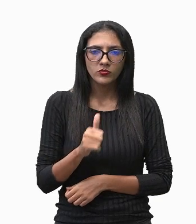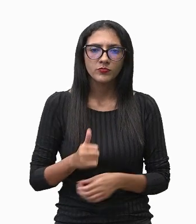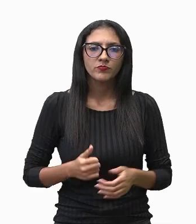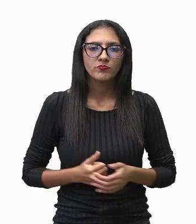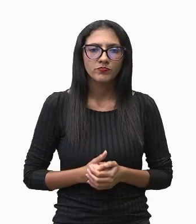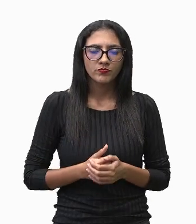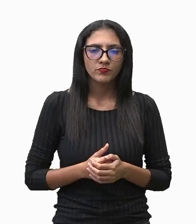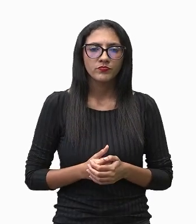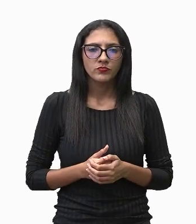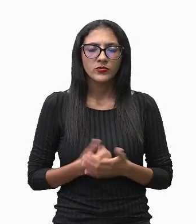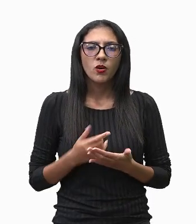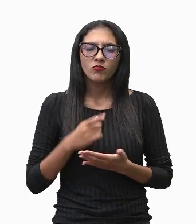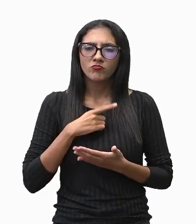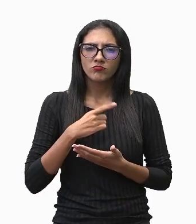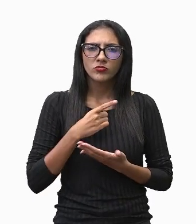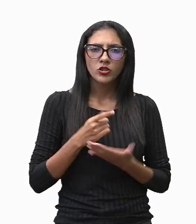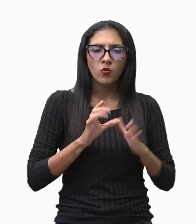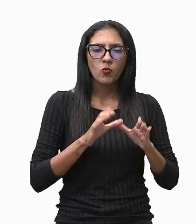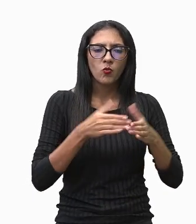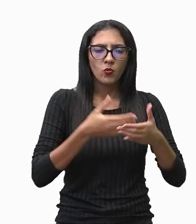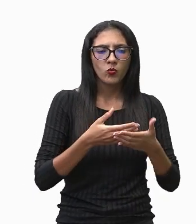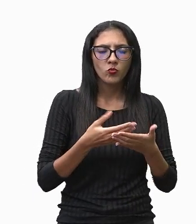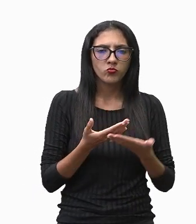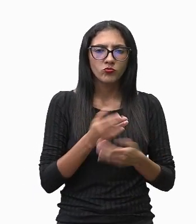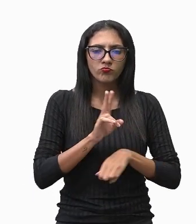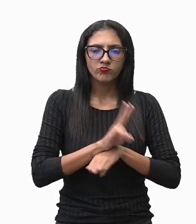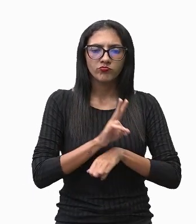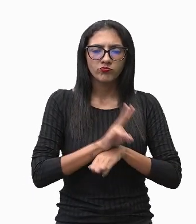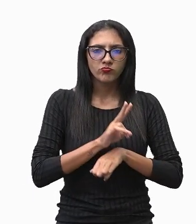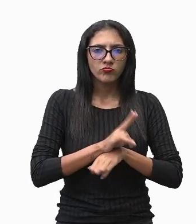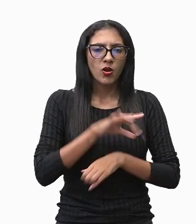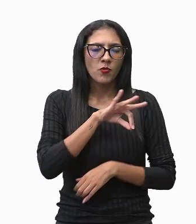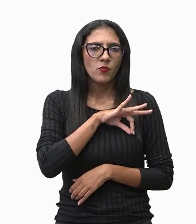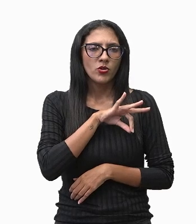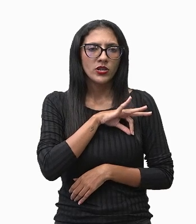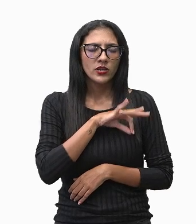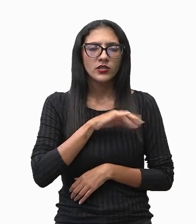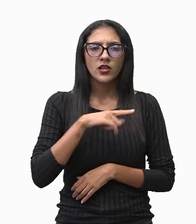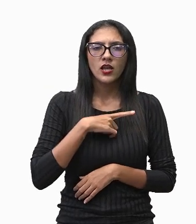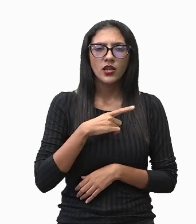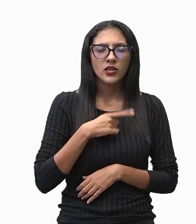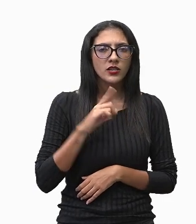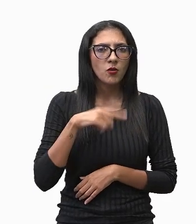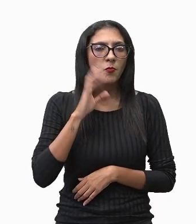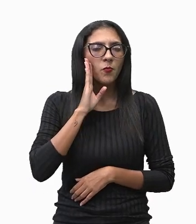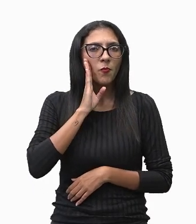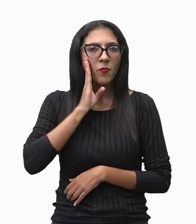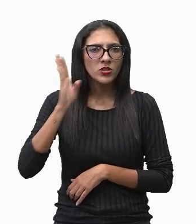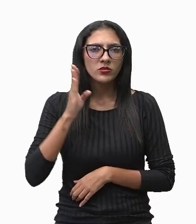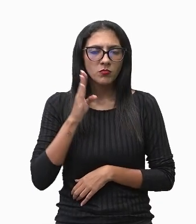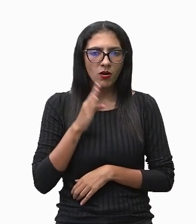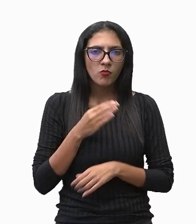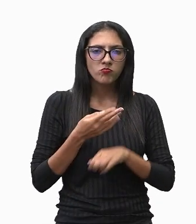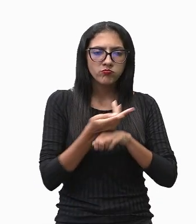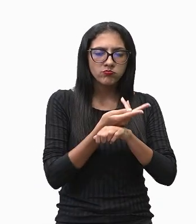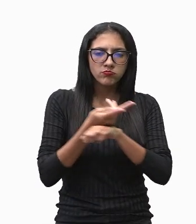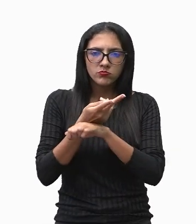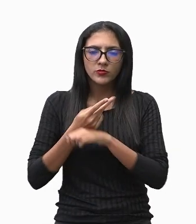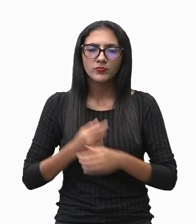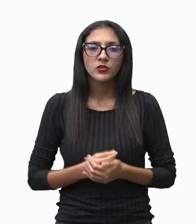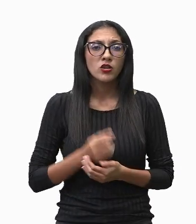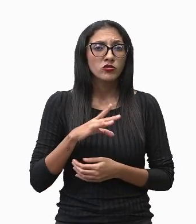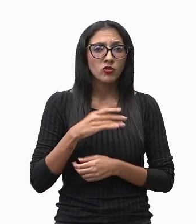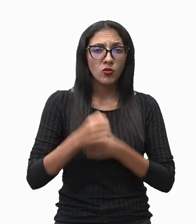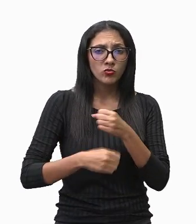considerado pelo FBI um dos fugitivos mais procurados pelo FBI. E em 2011,